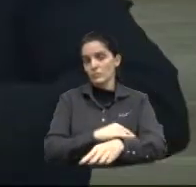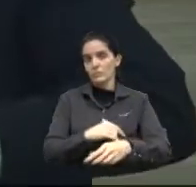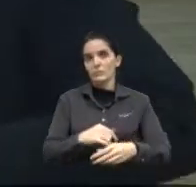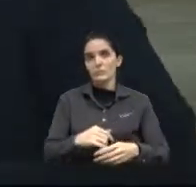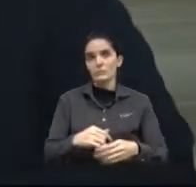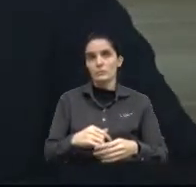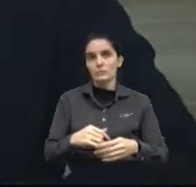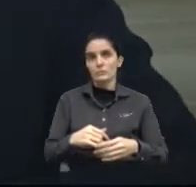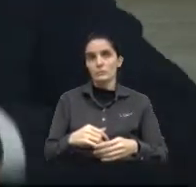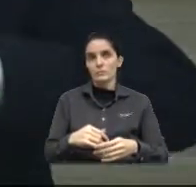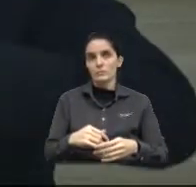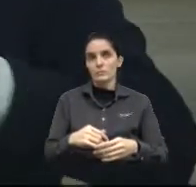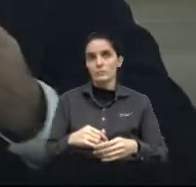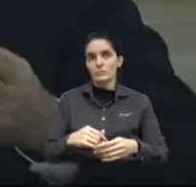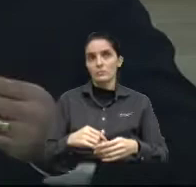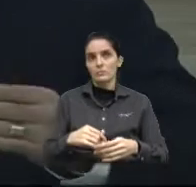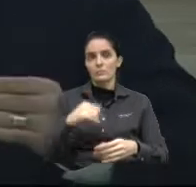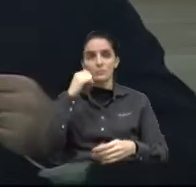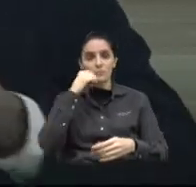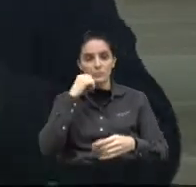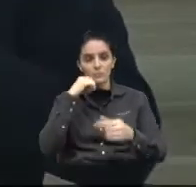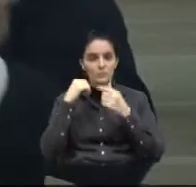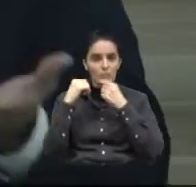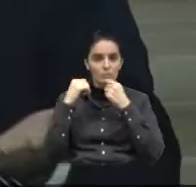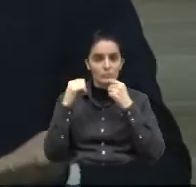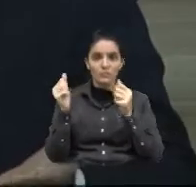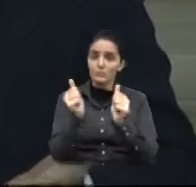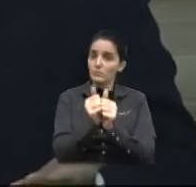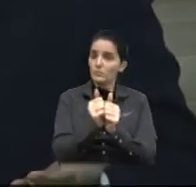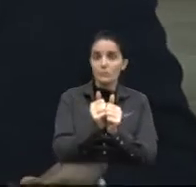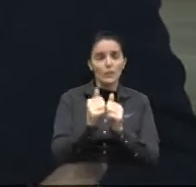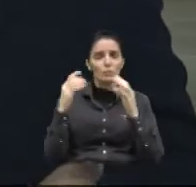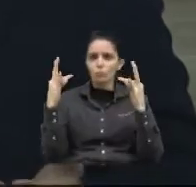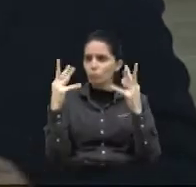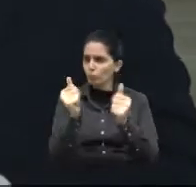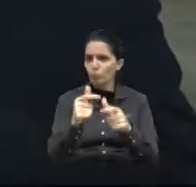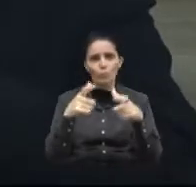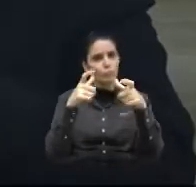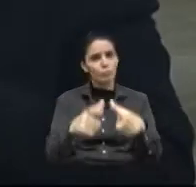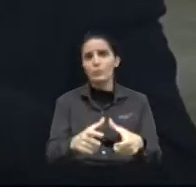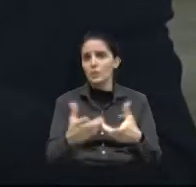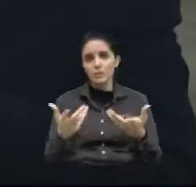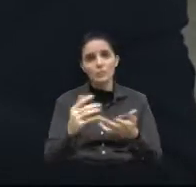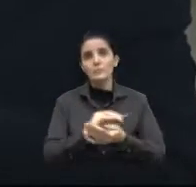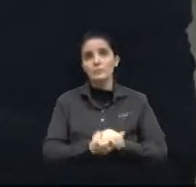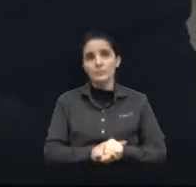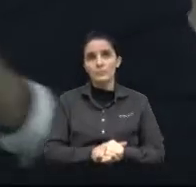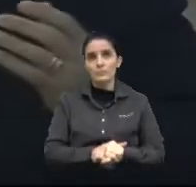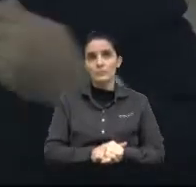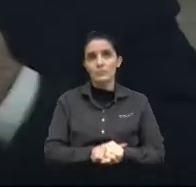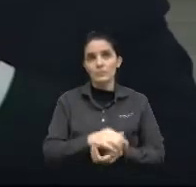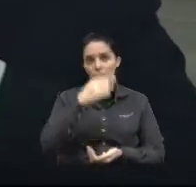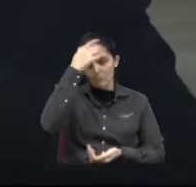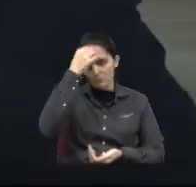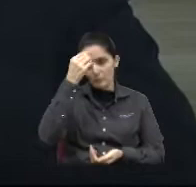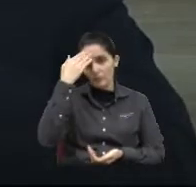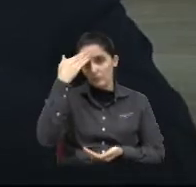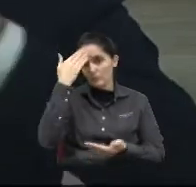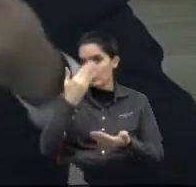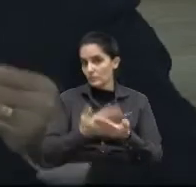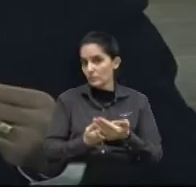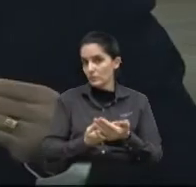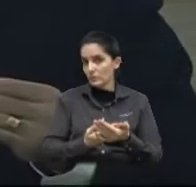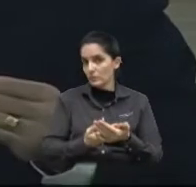tudo bem todos vamos ter que ter um banheiro em todas as repartições daqui pra frente e acredito que não e eu acredito que o brasil